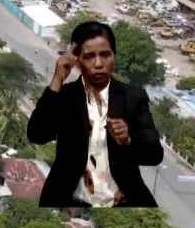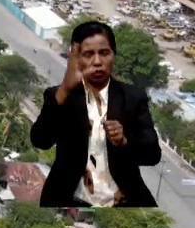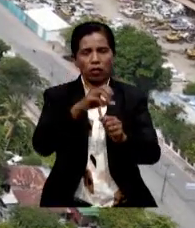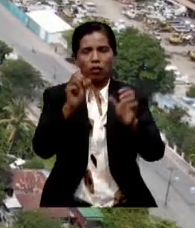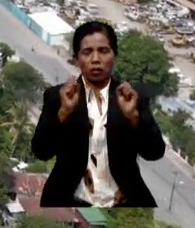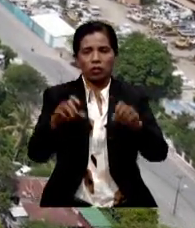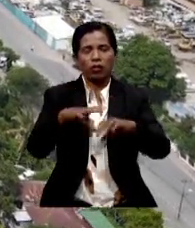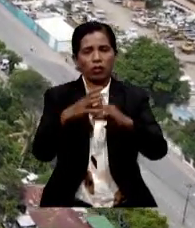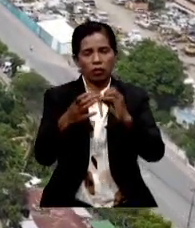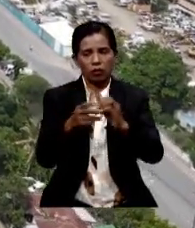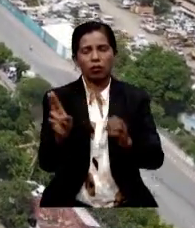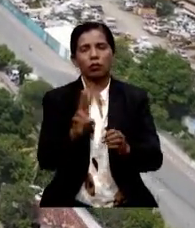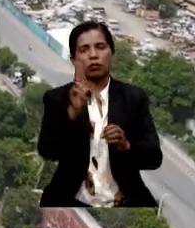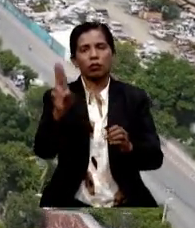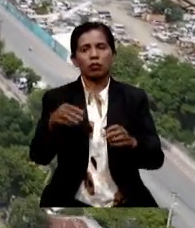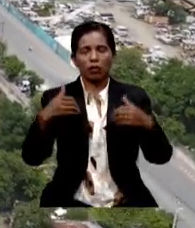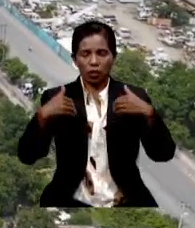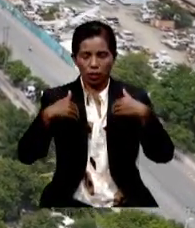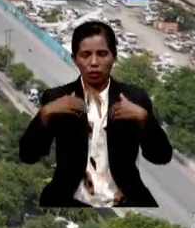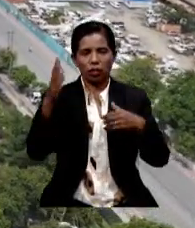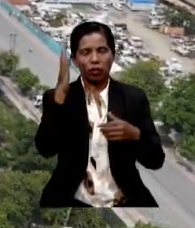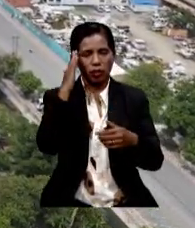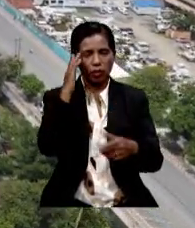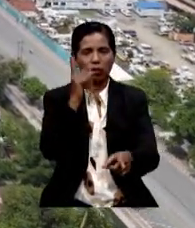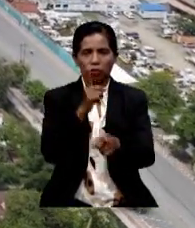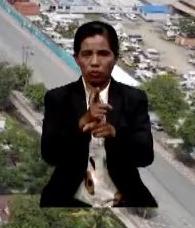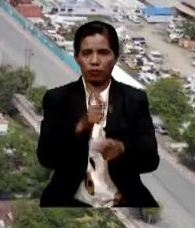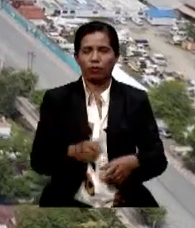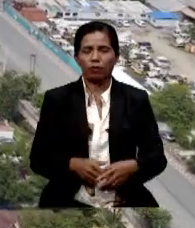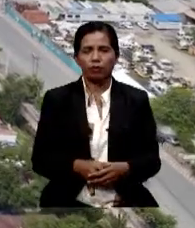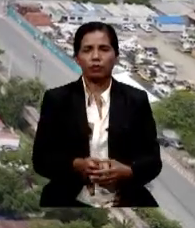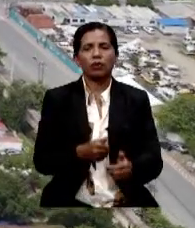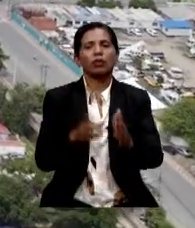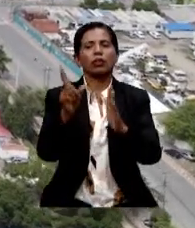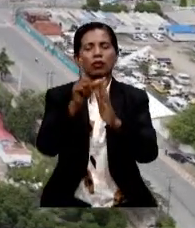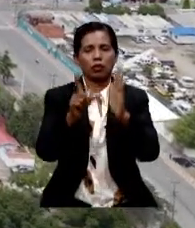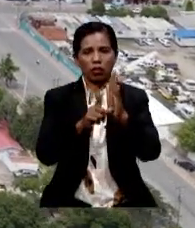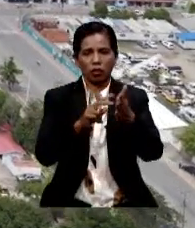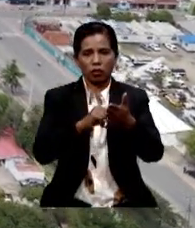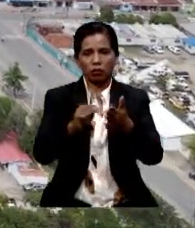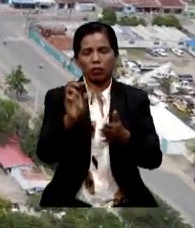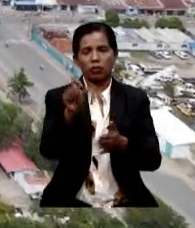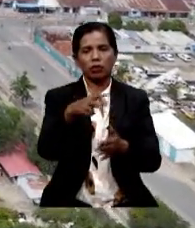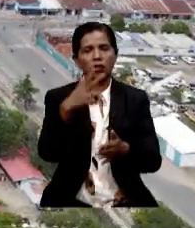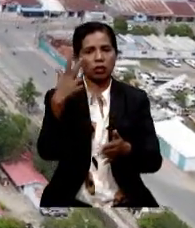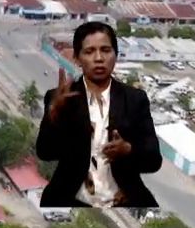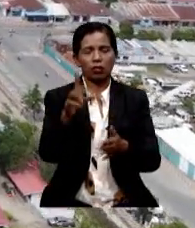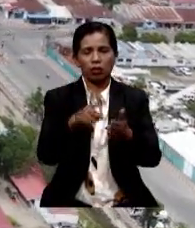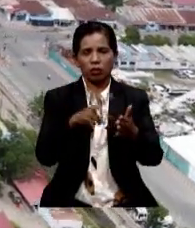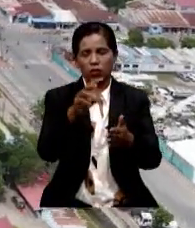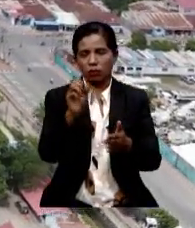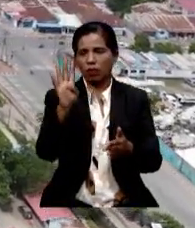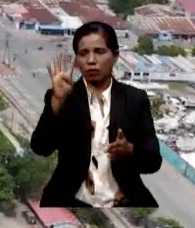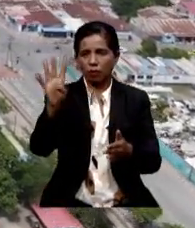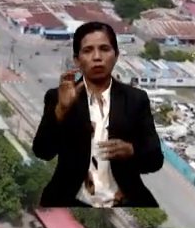o Nebema ocupa pelo conhecimento legal. Baseia para o Decreto-Lei número 166 para o Rio Rio Hat,